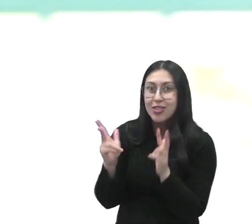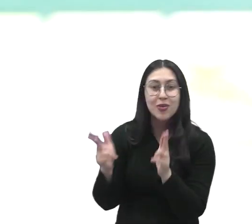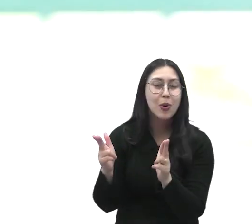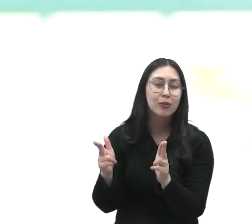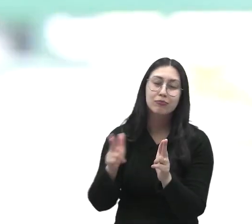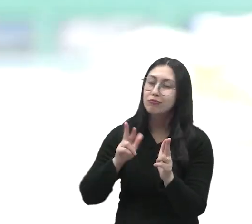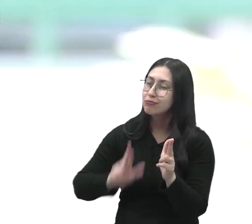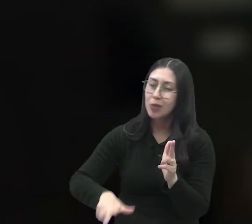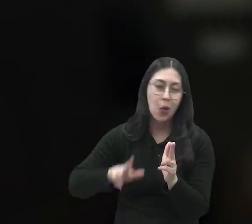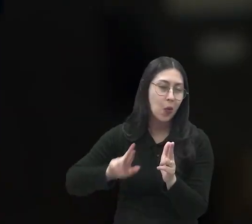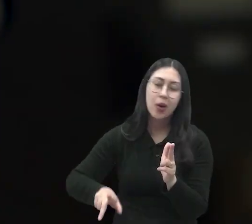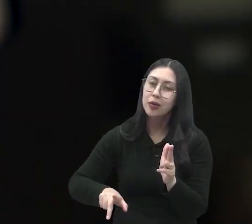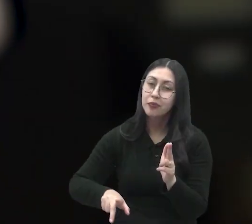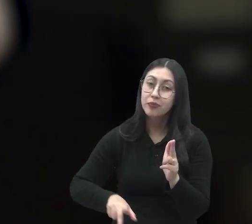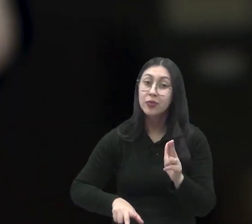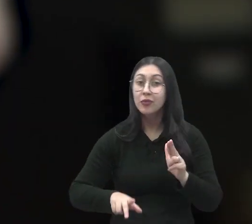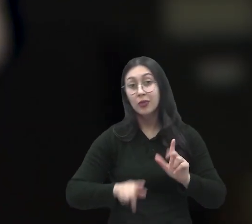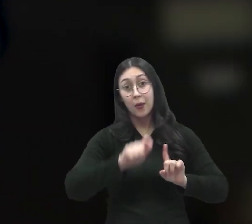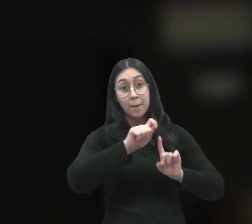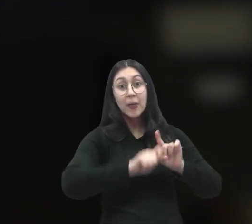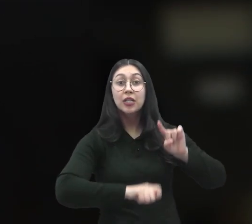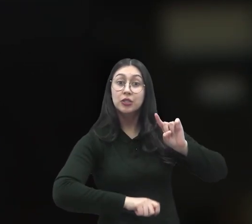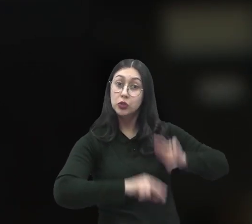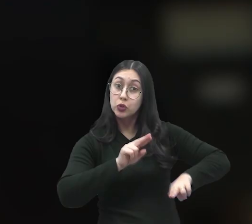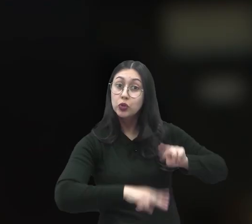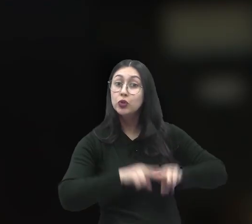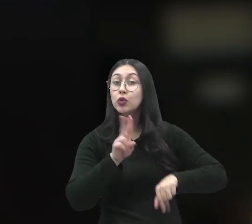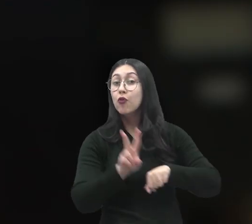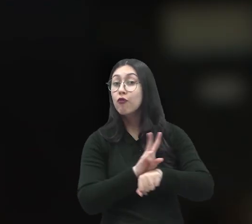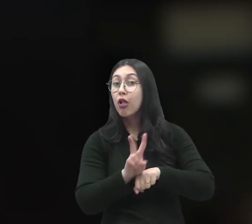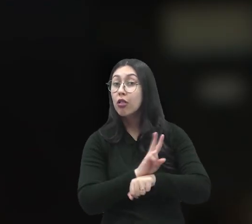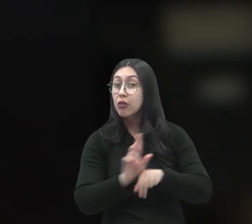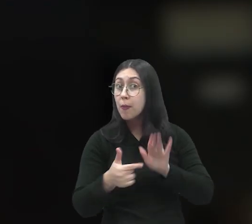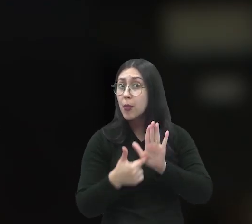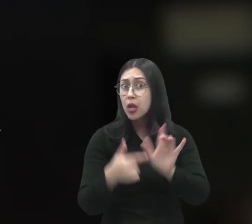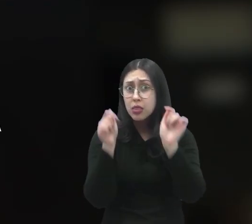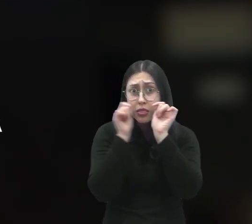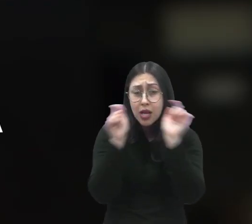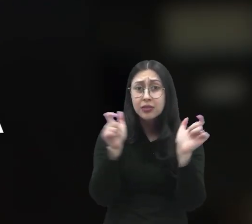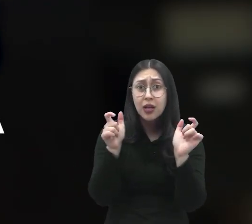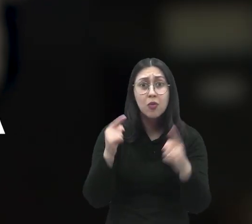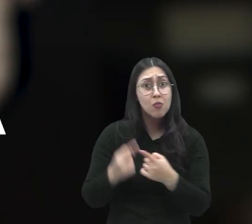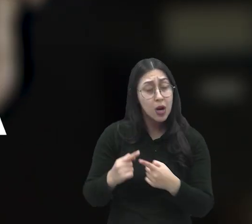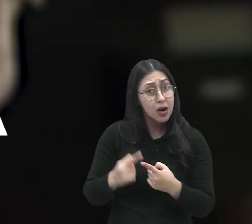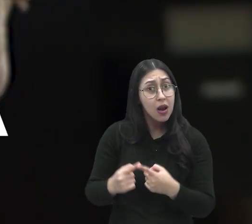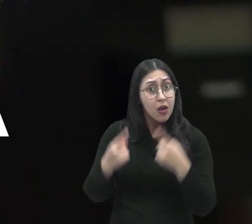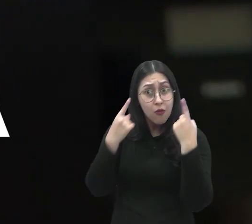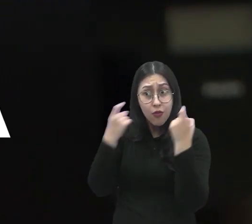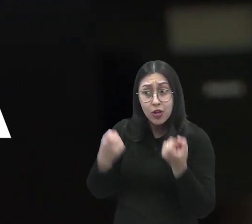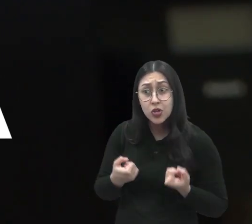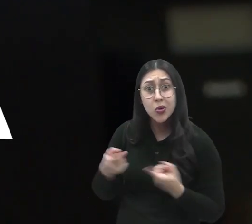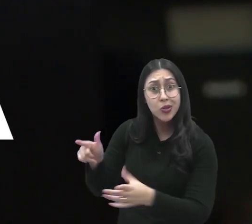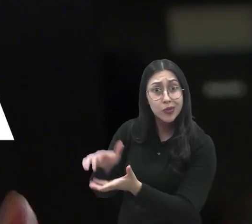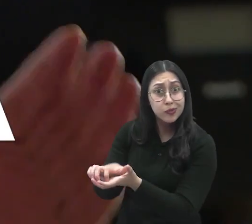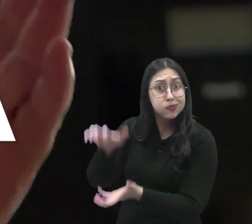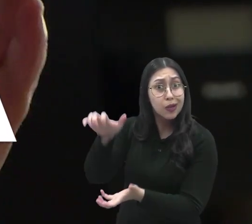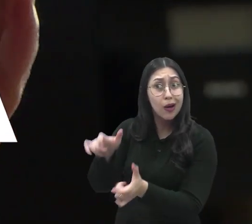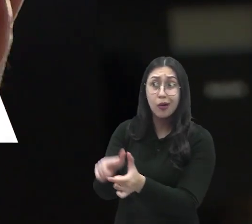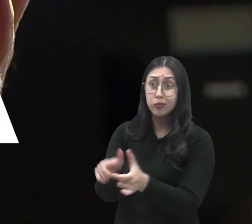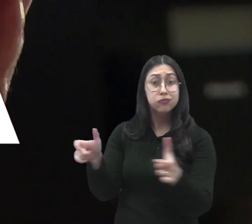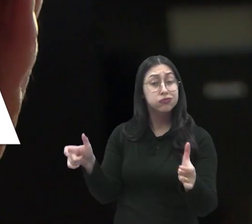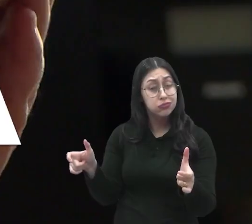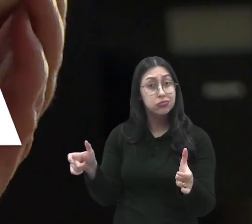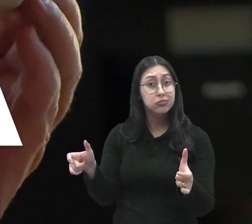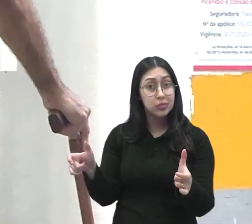essa realidade. O Junho Violeta reforça o alerta para o aumento da violência contra a